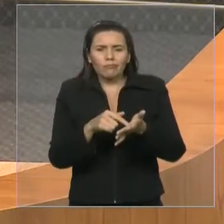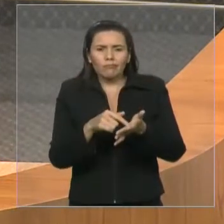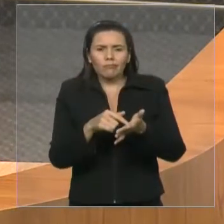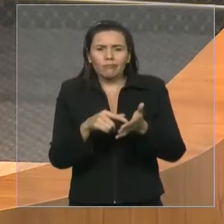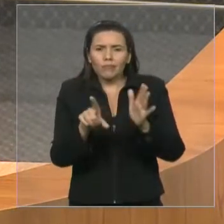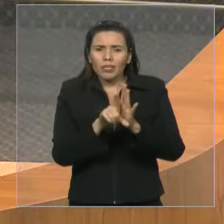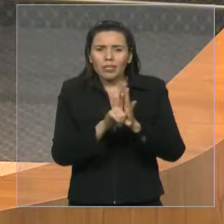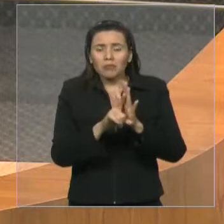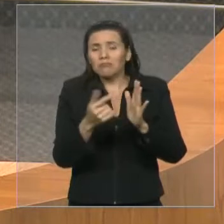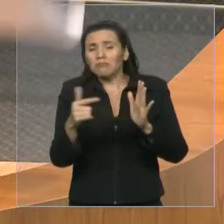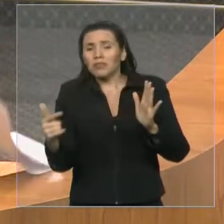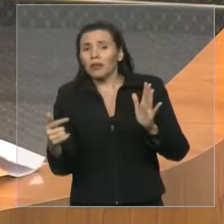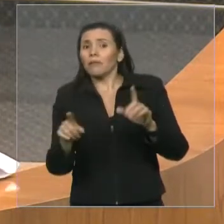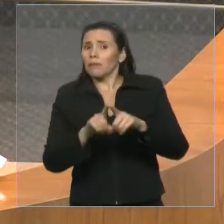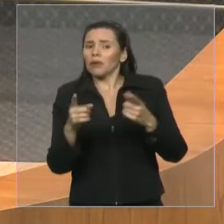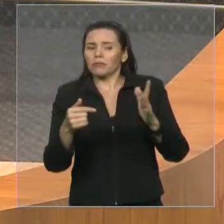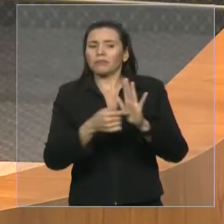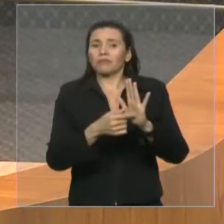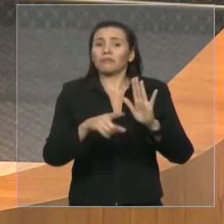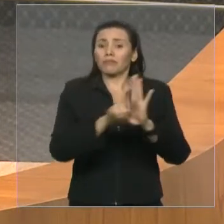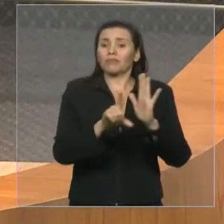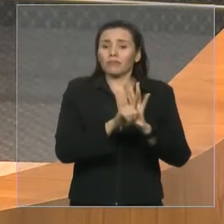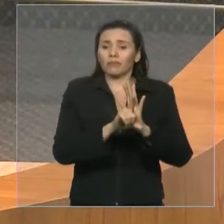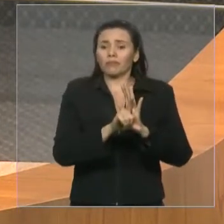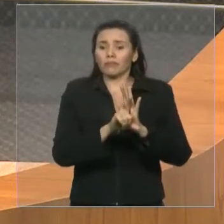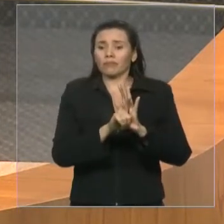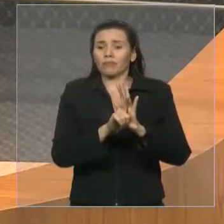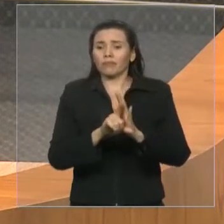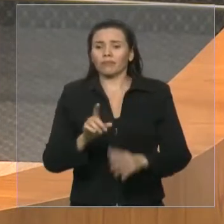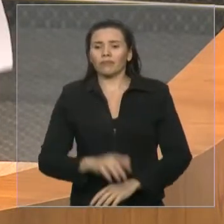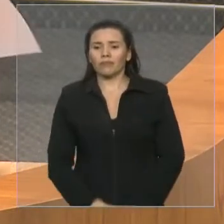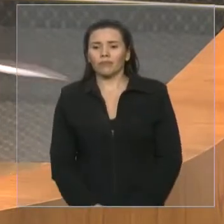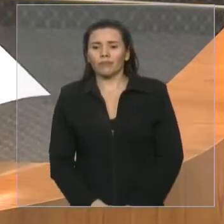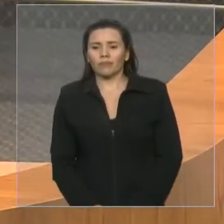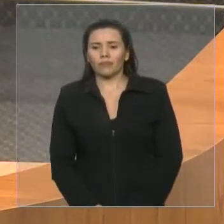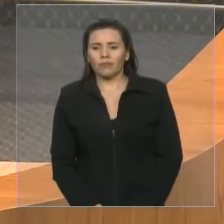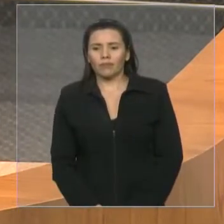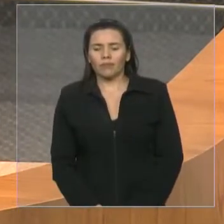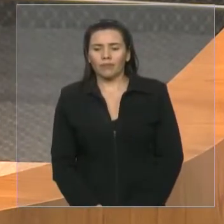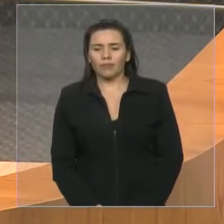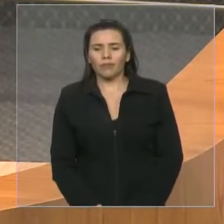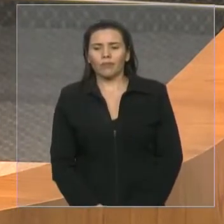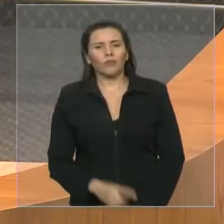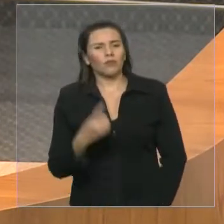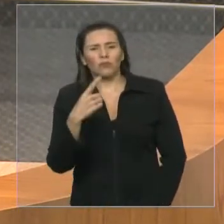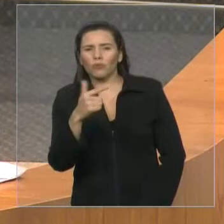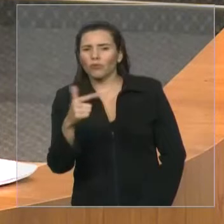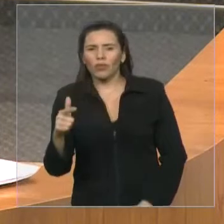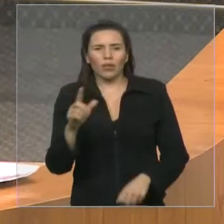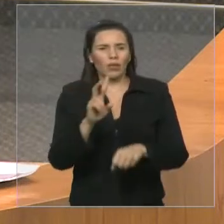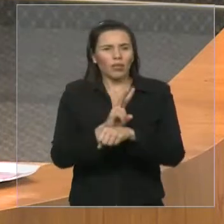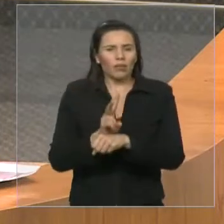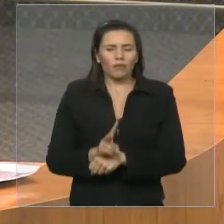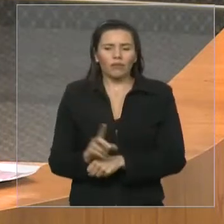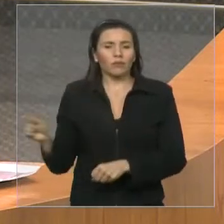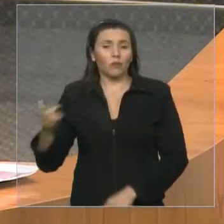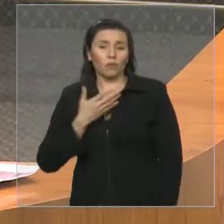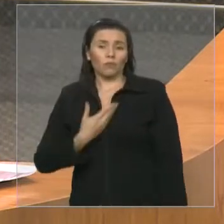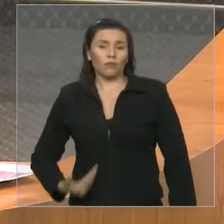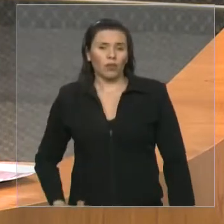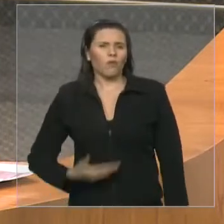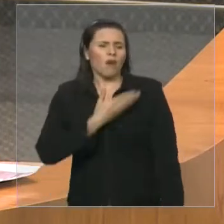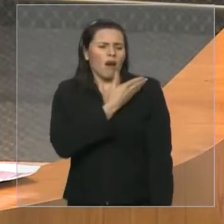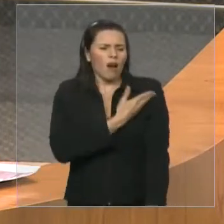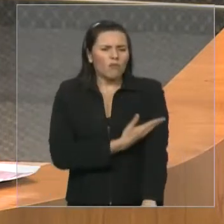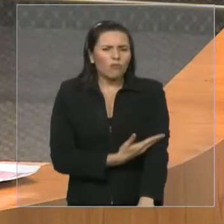Mas está aqui. Foi rejeitado, porque tem que ser... Não tem defesa. O governo está acostumado a